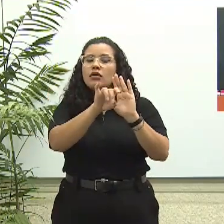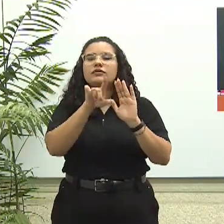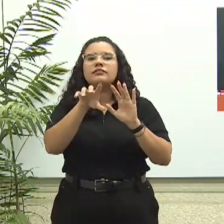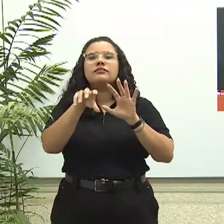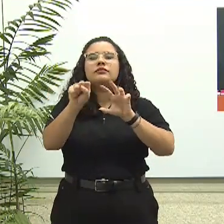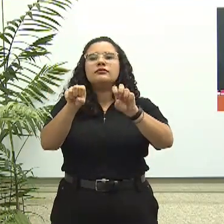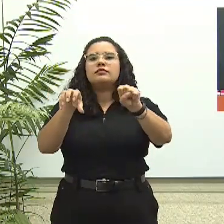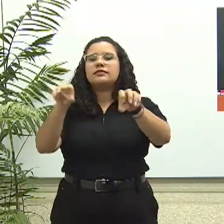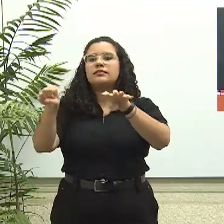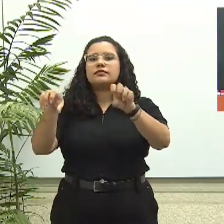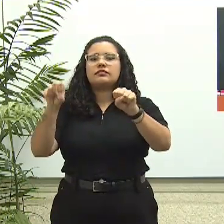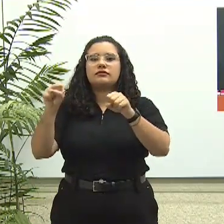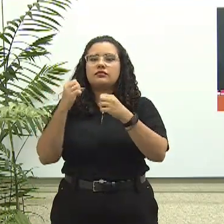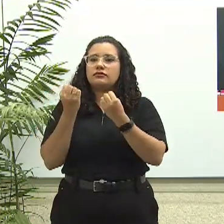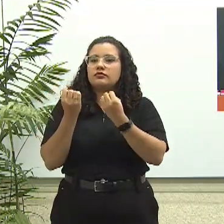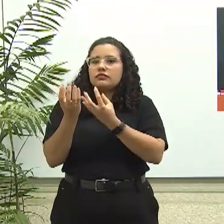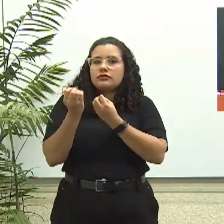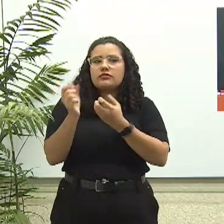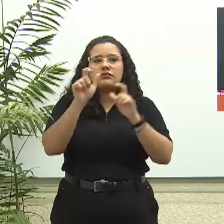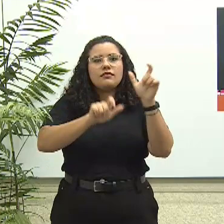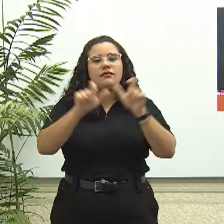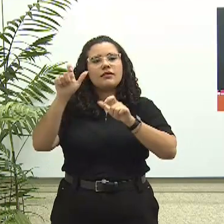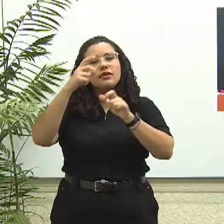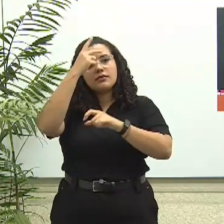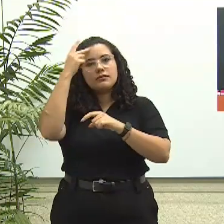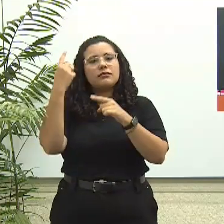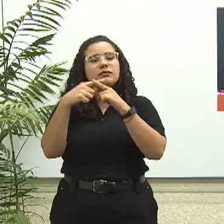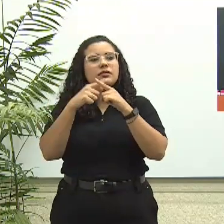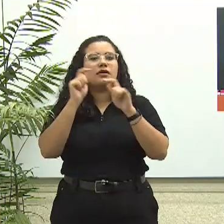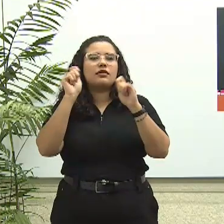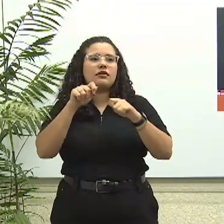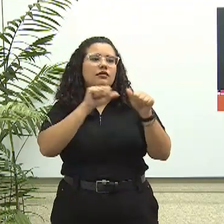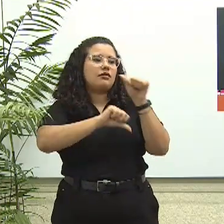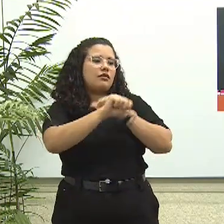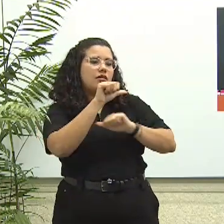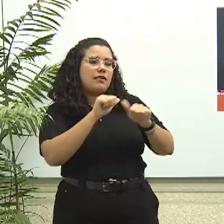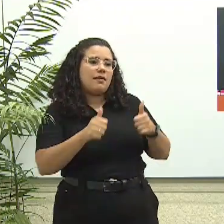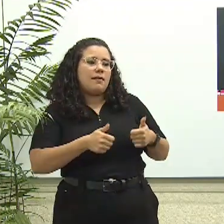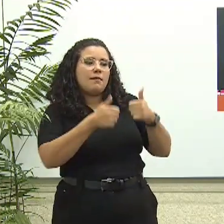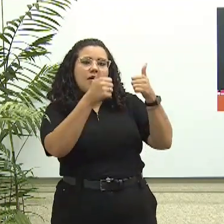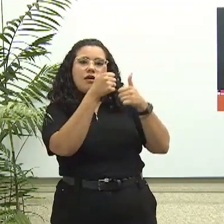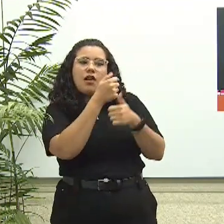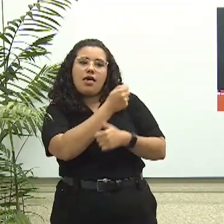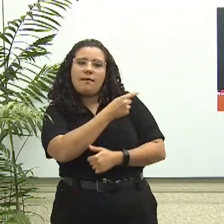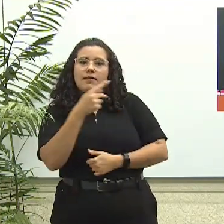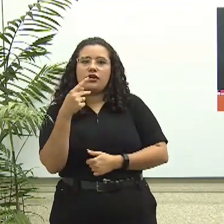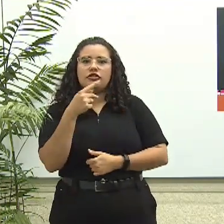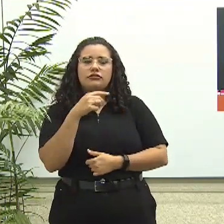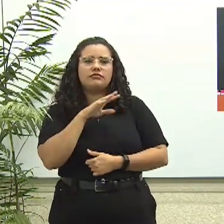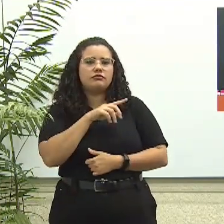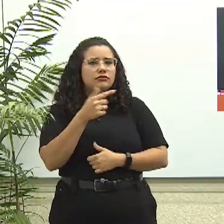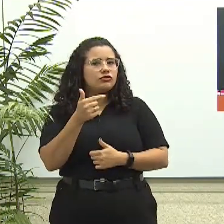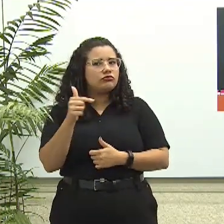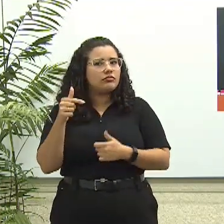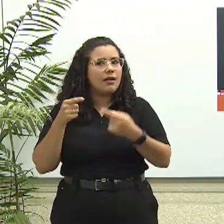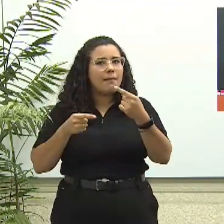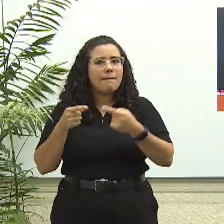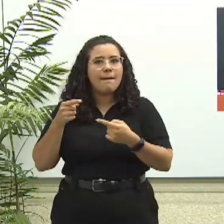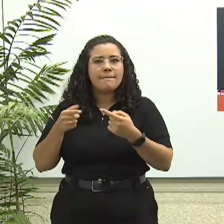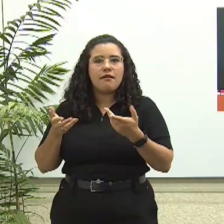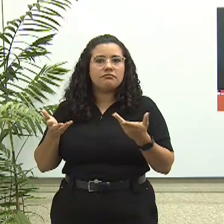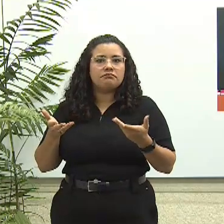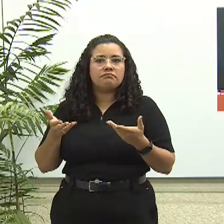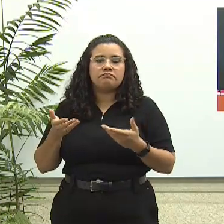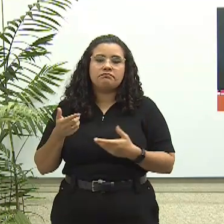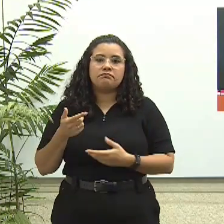capturar dados biométrico das populações para poder aperfeiçoar aplicativos do eh no norte só que não há um debate sobre isso não h sequer